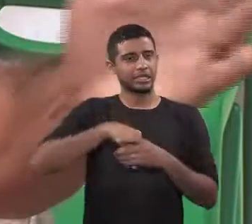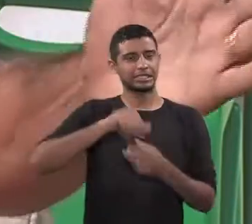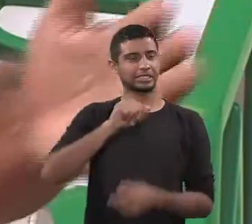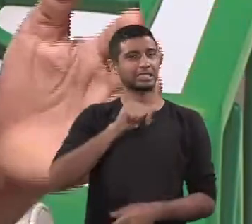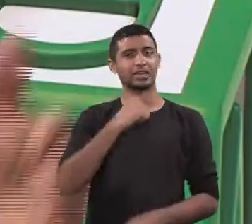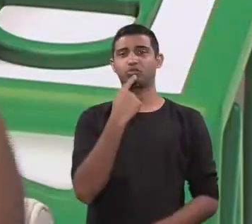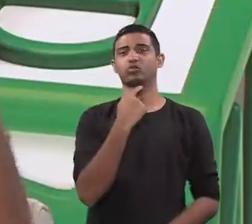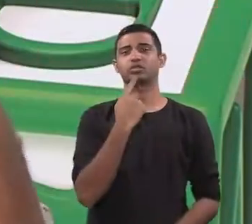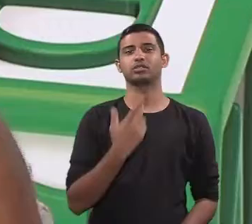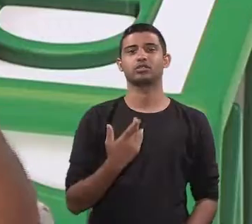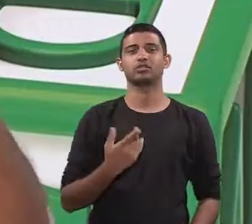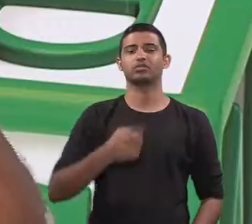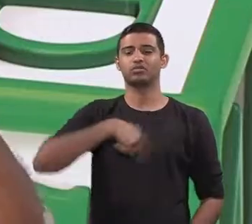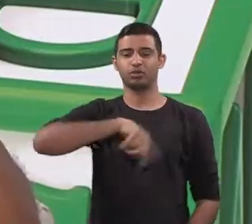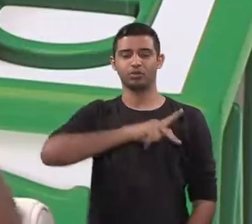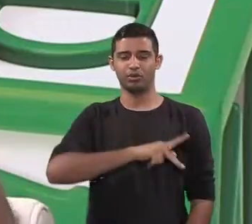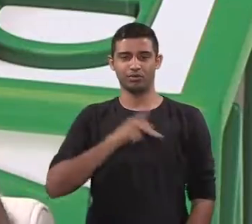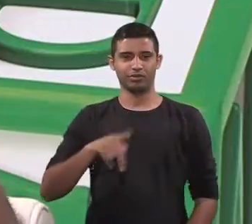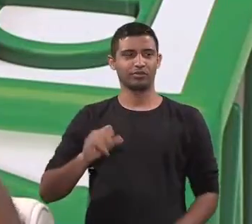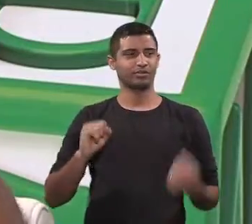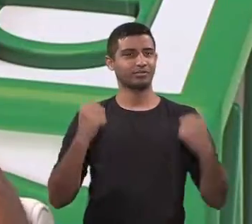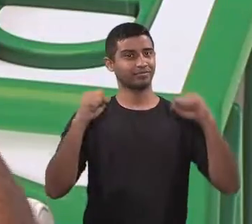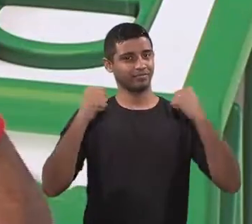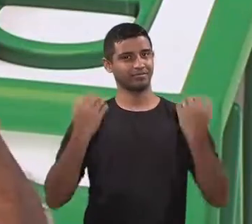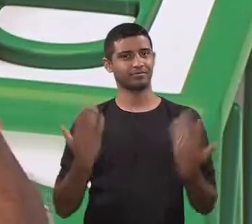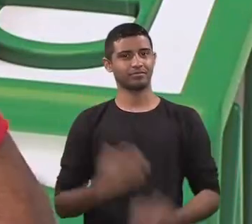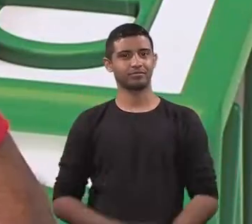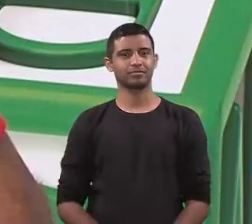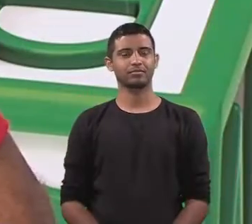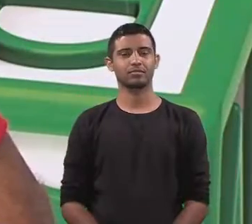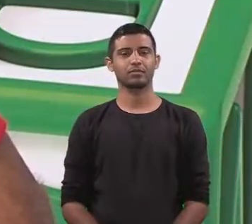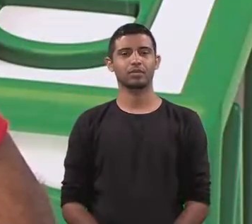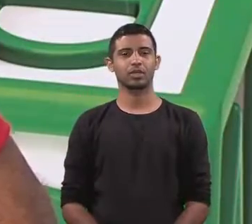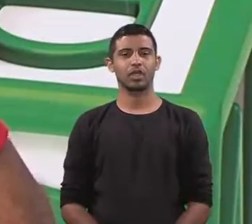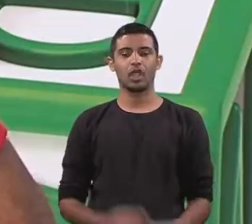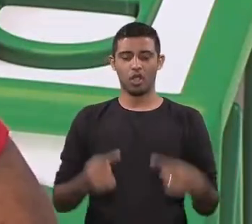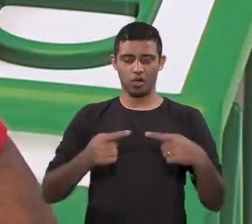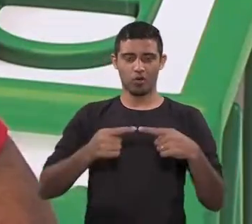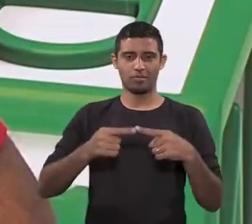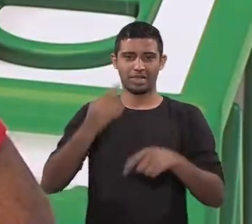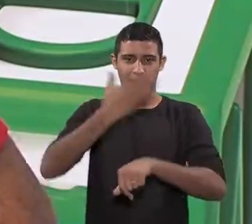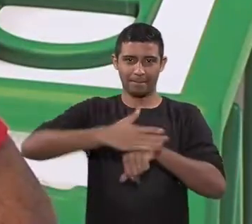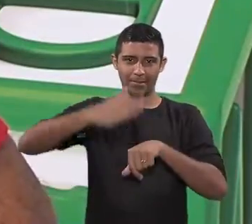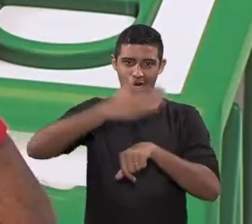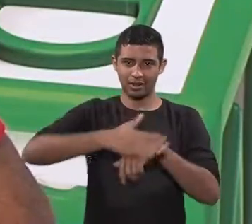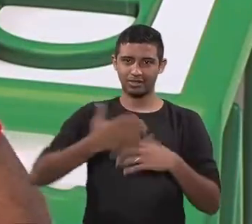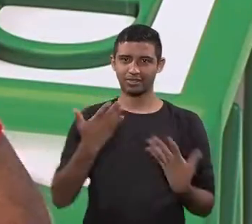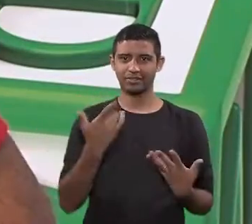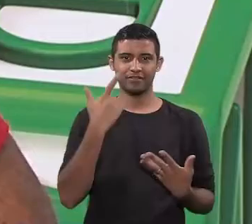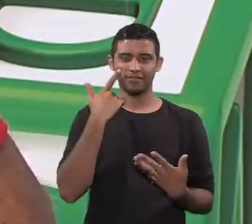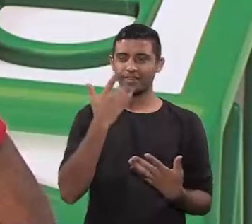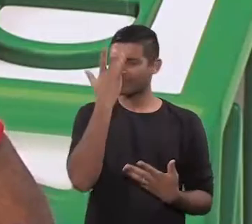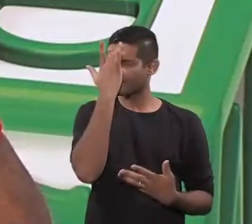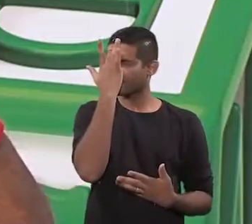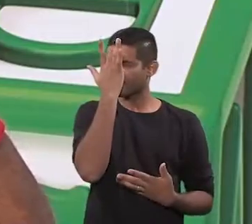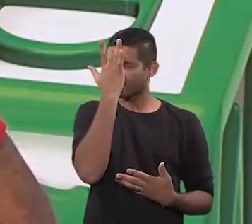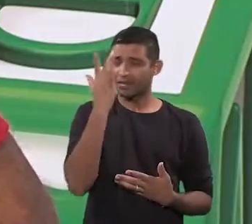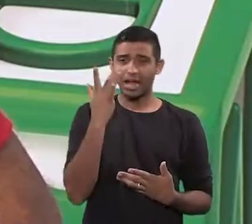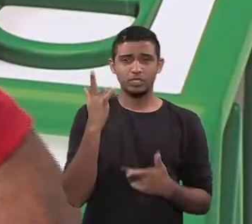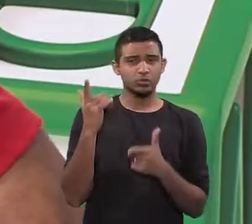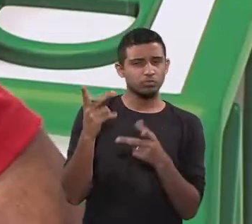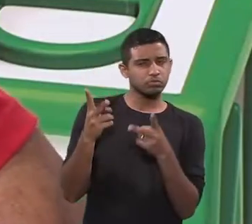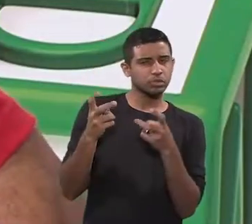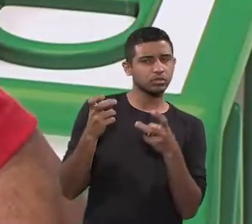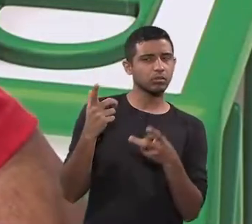E nós, professores de educação física, por termos essa matéria-prima, que é a prática da aula, uma facilidade maior